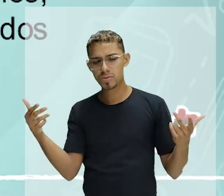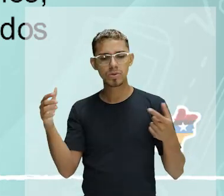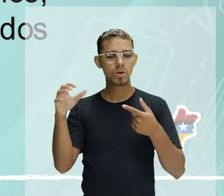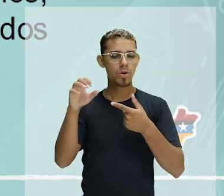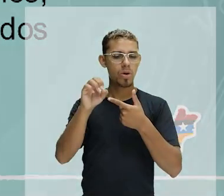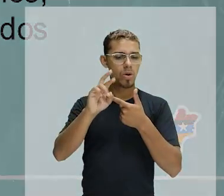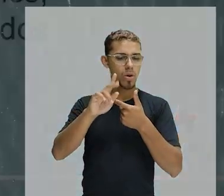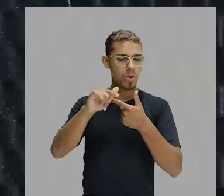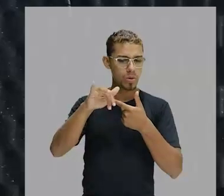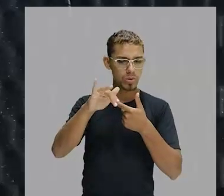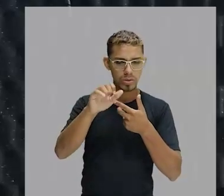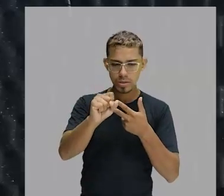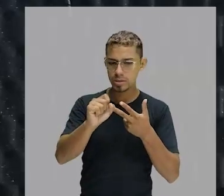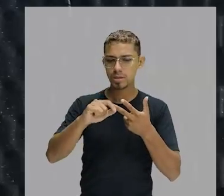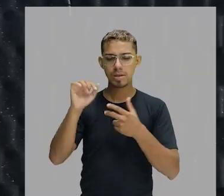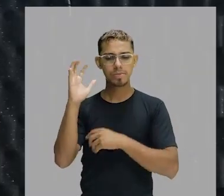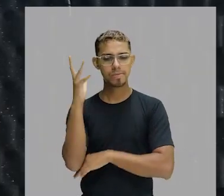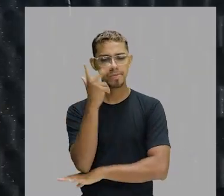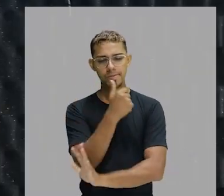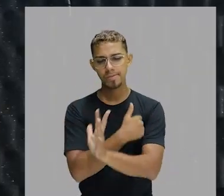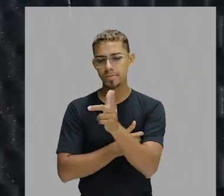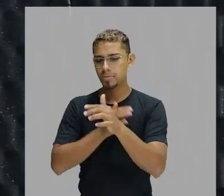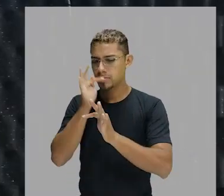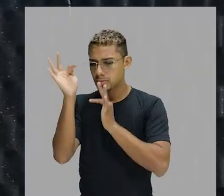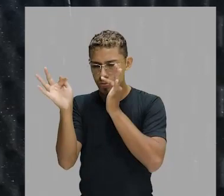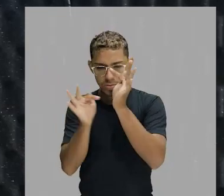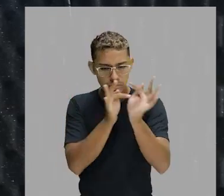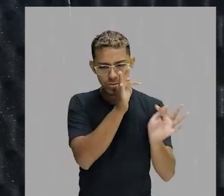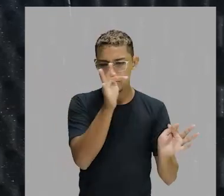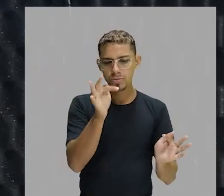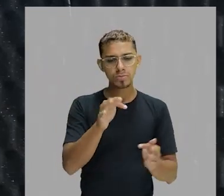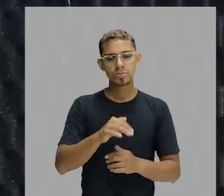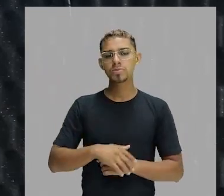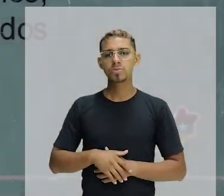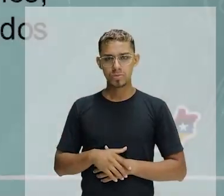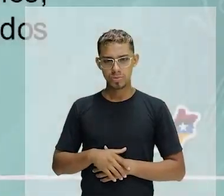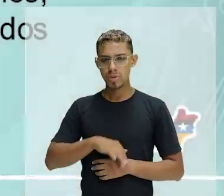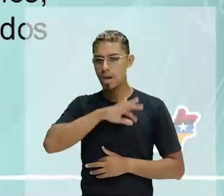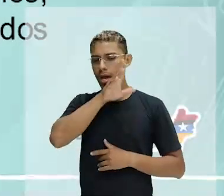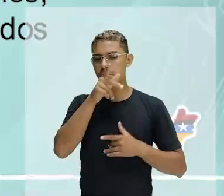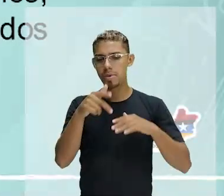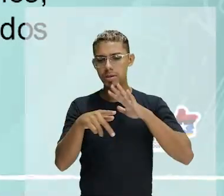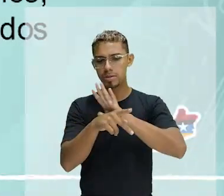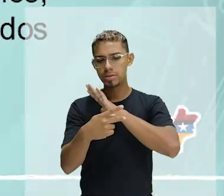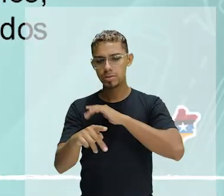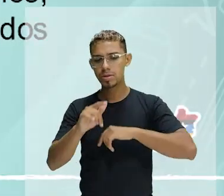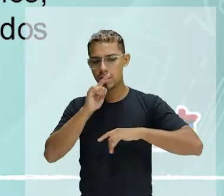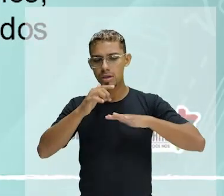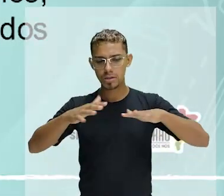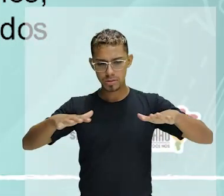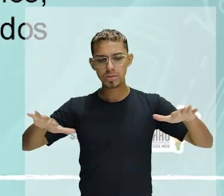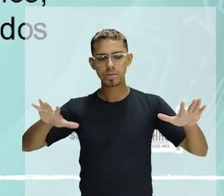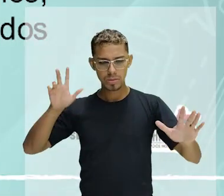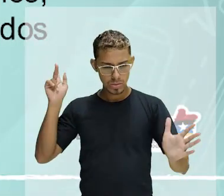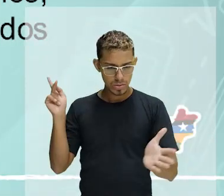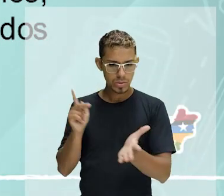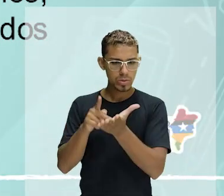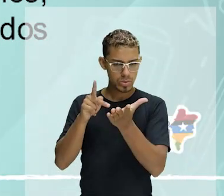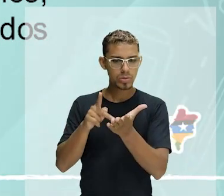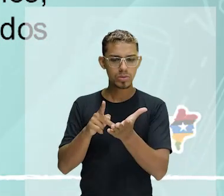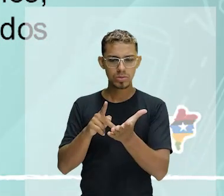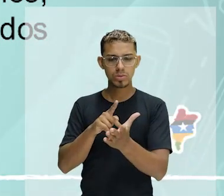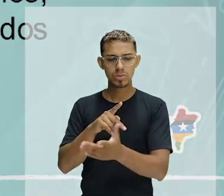anfíbios, aves, répteis, entre outros organismos podem ser encontrados no território brasileiro? Com certeza, né? Vem na esteira dessas